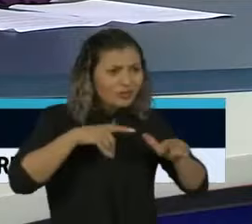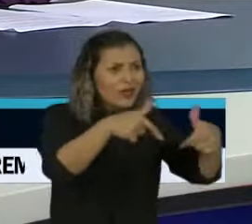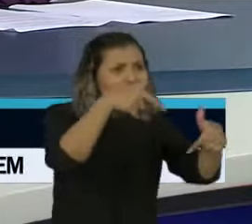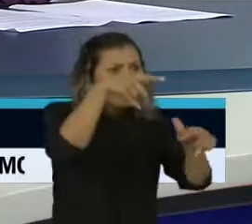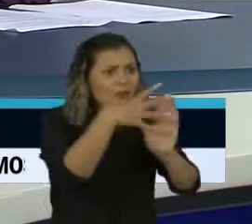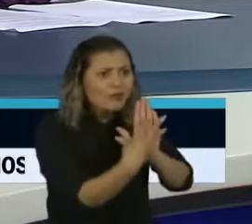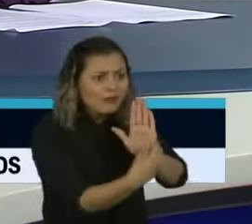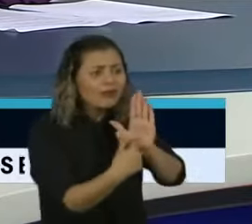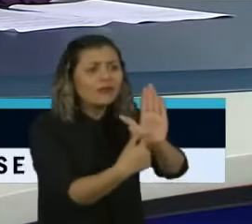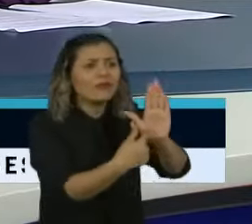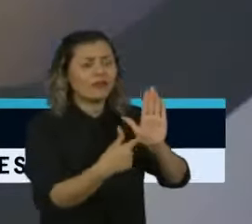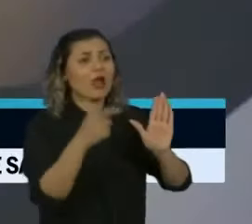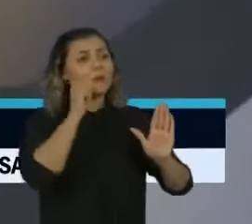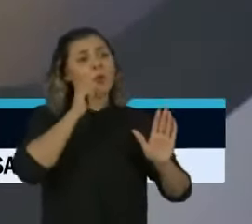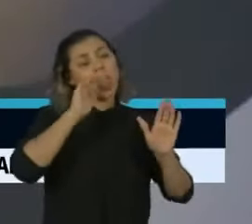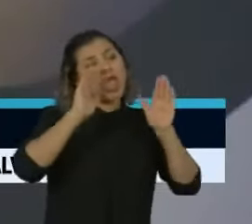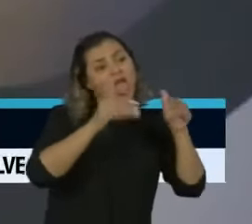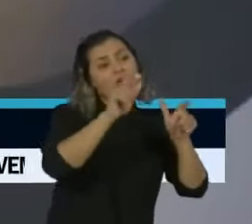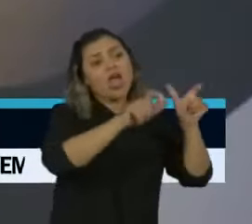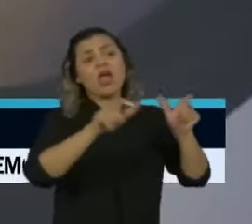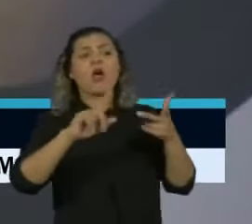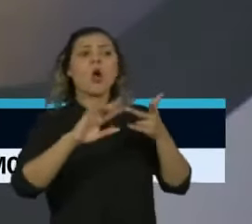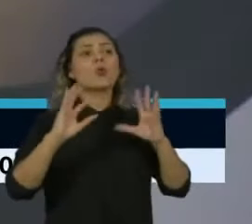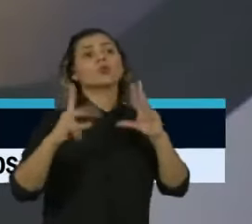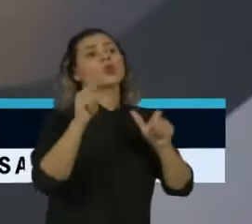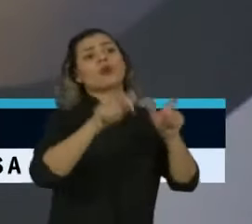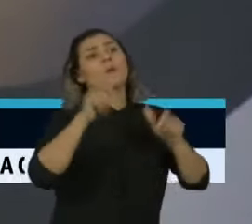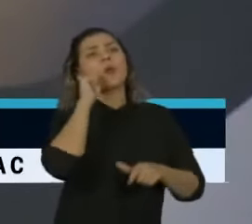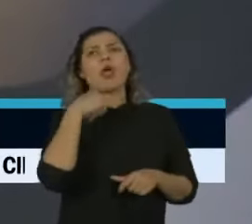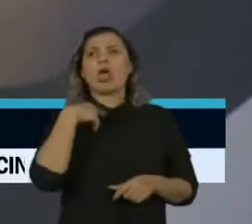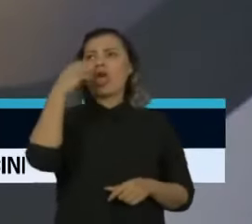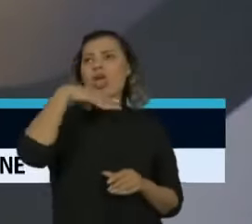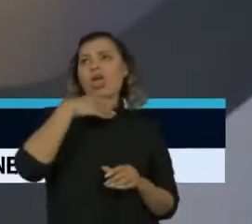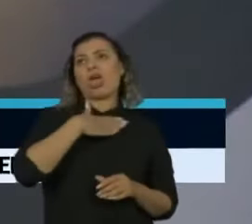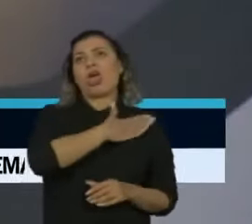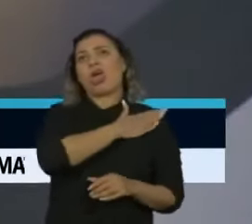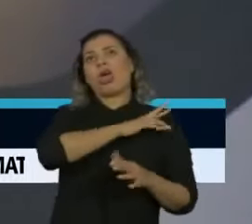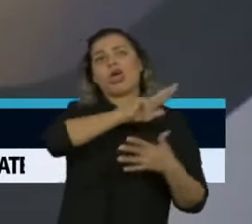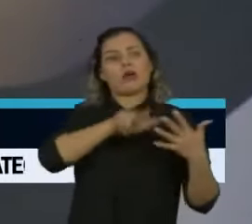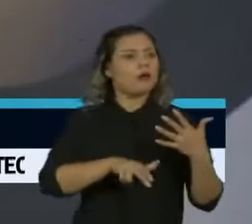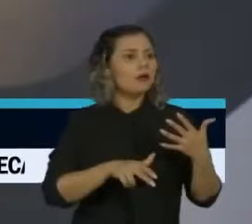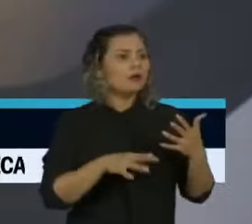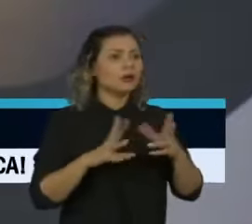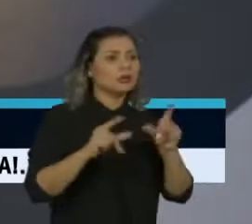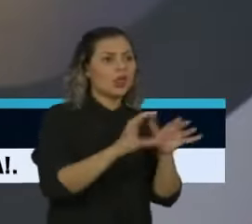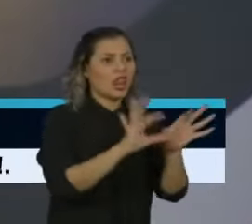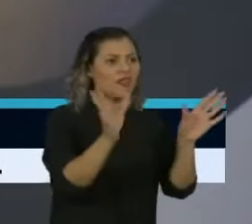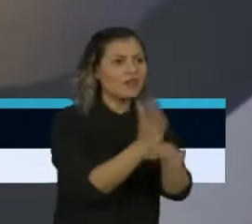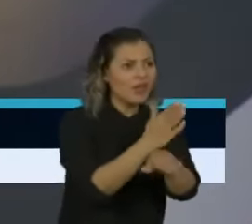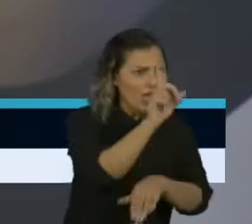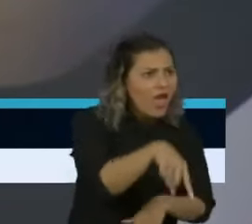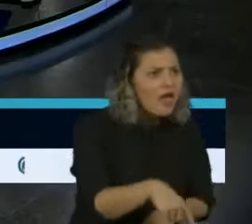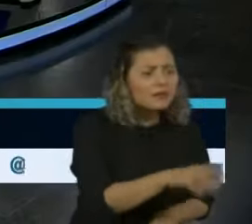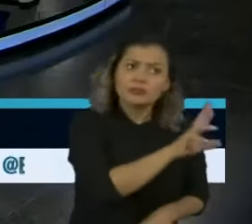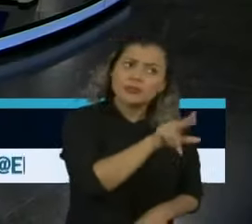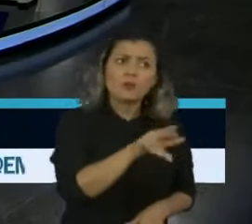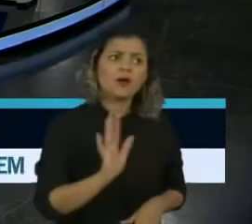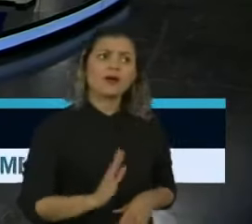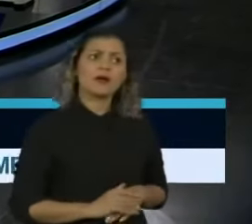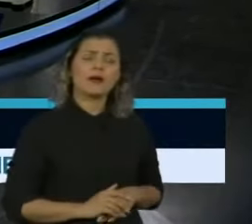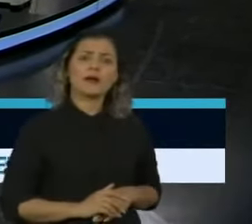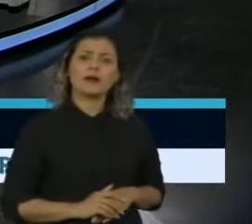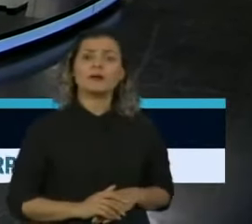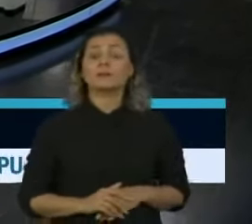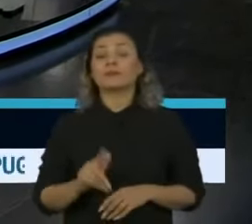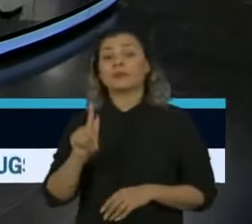coisa em relação a mulheres específicas ou em relação a todas as mulheres do Brasil, simplesmente parece que tudo é permitido. Sim. Gonzalo,